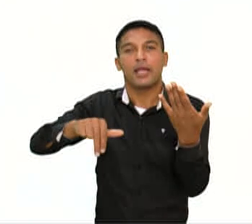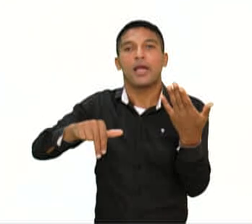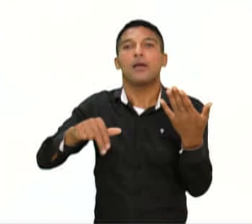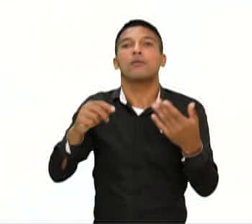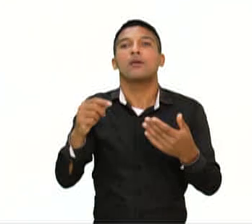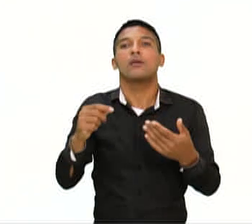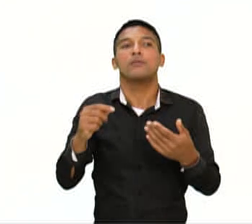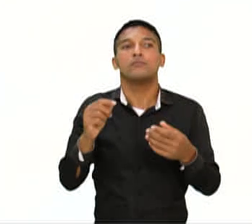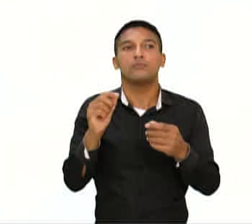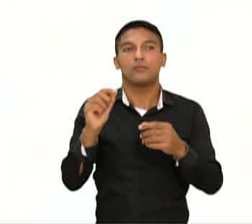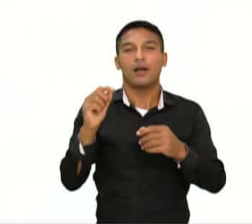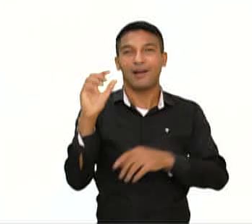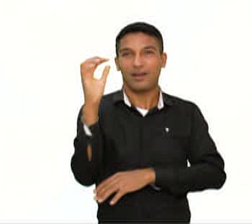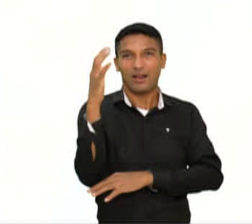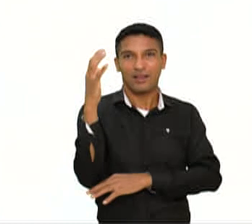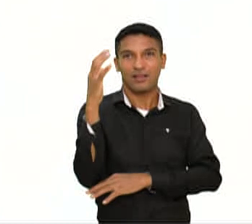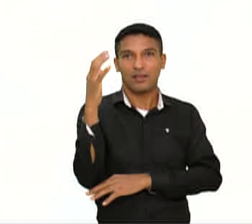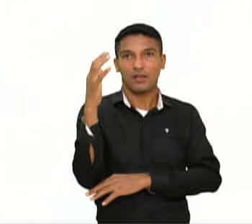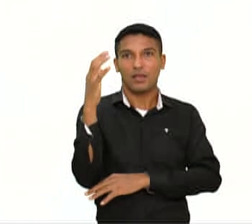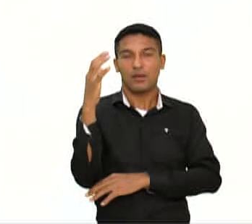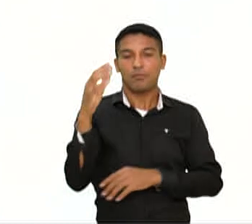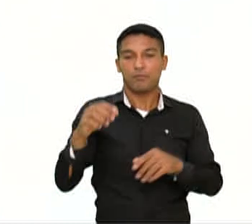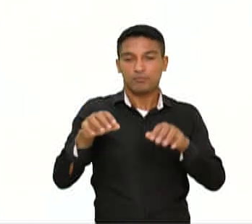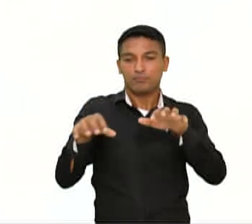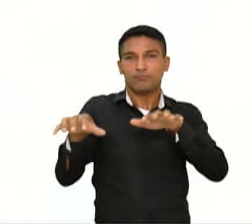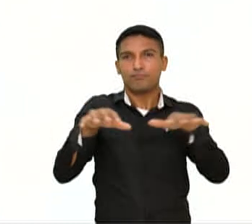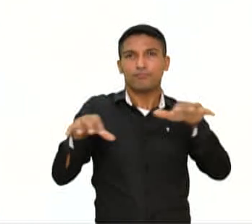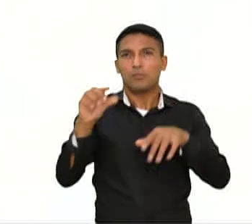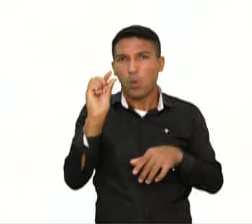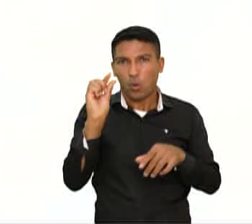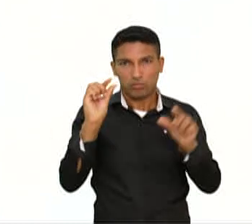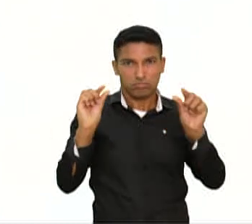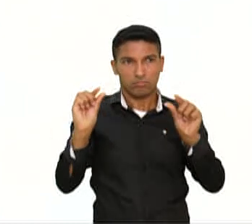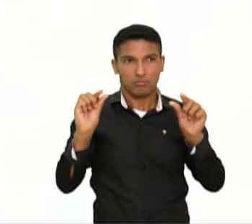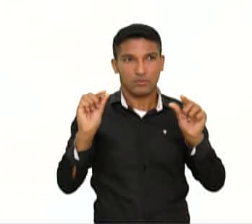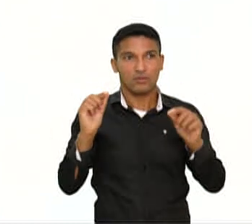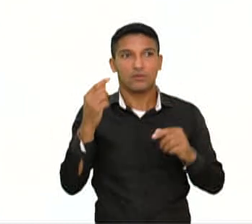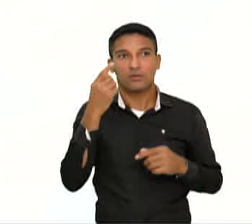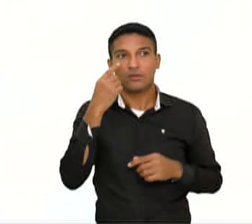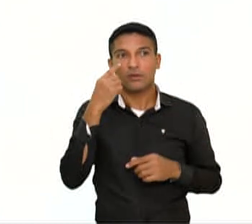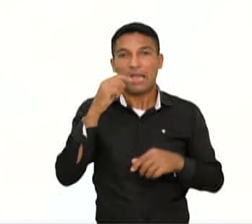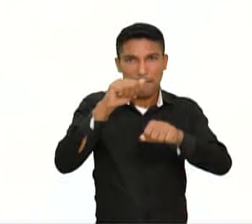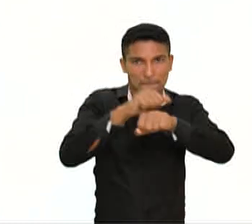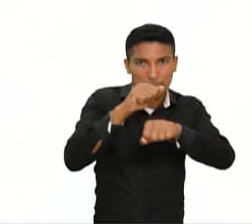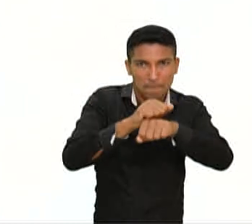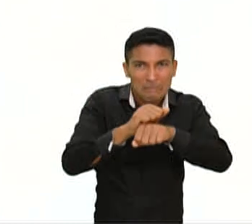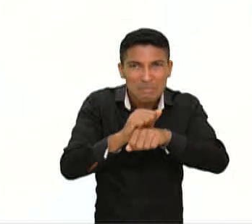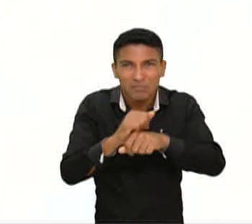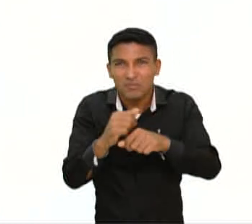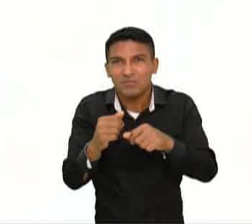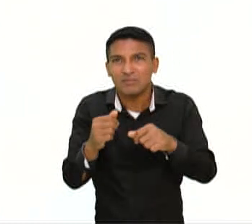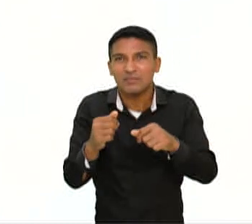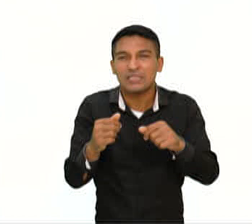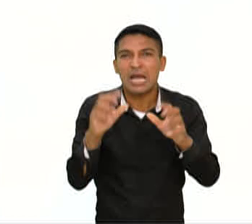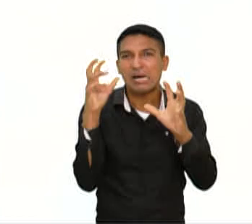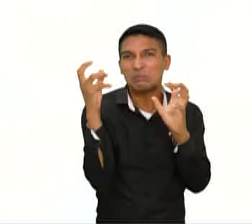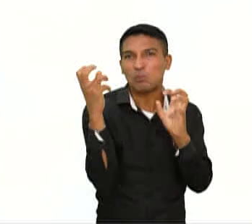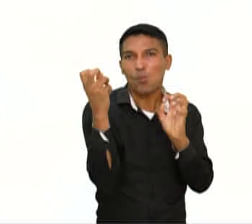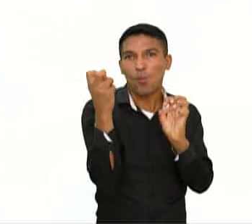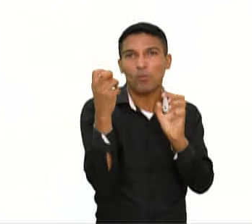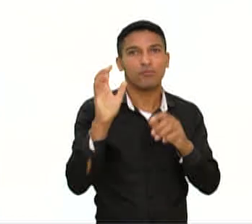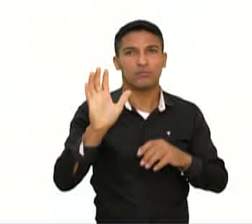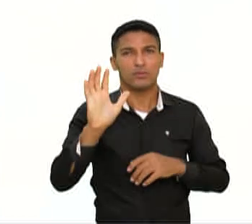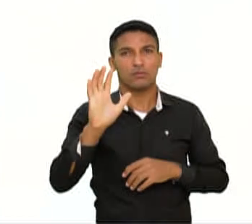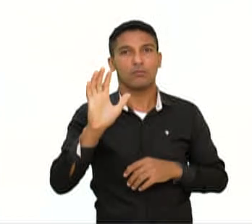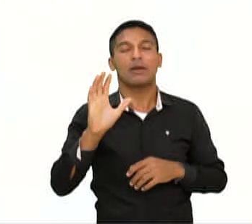no que diz respeito à vegetação, mas não significa mais pobre, e sim uma diversificação de número menor,